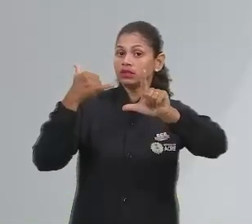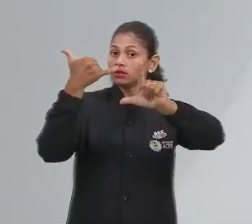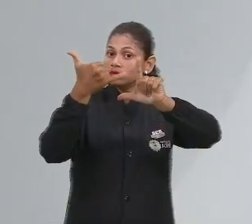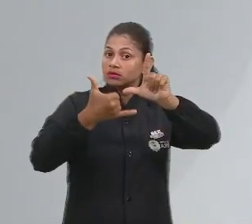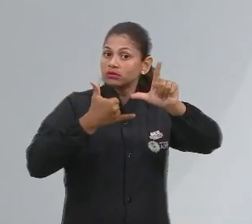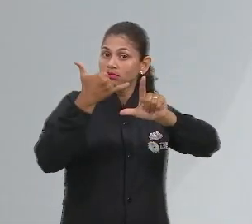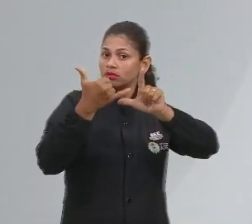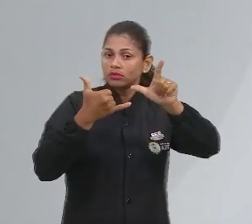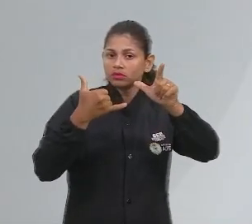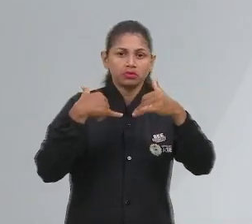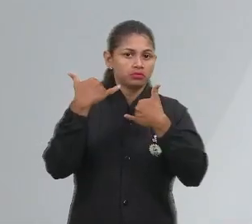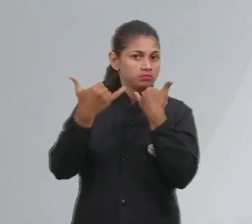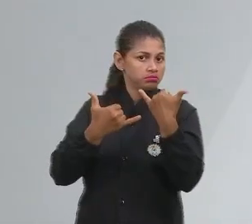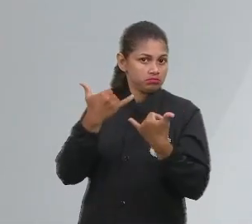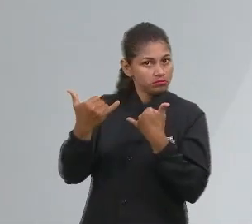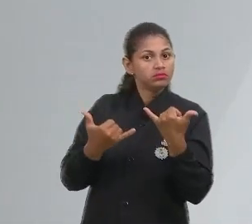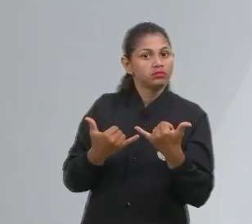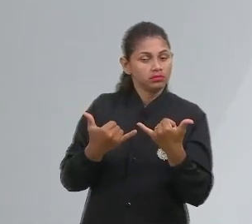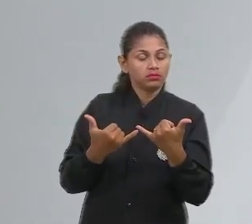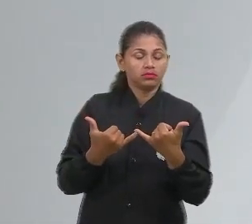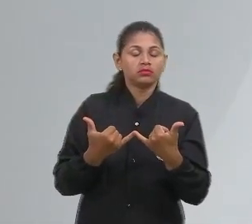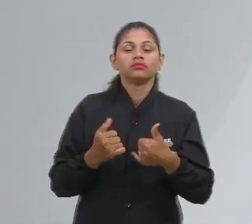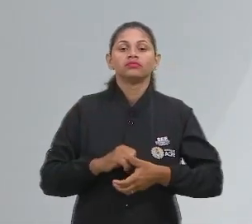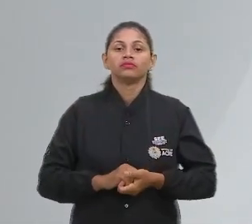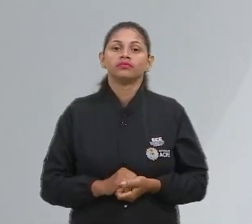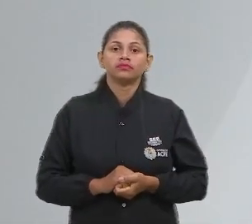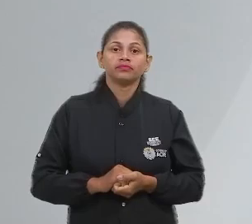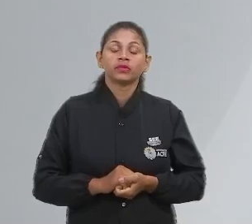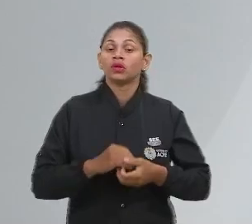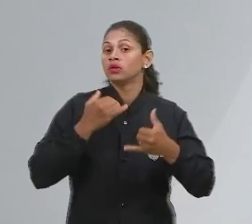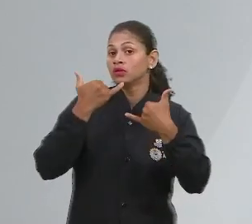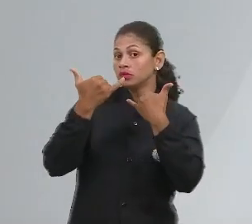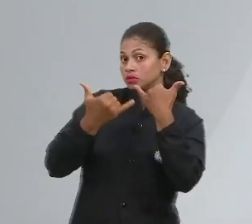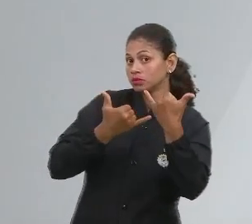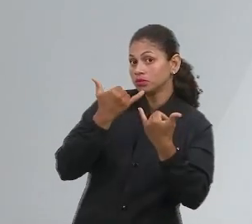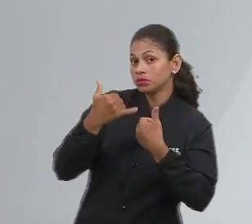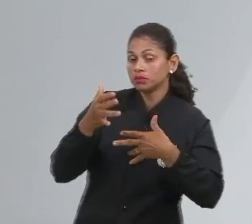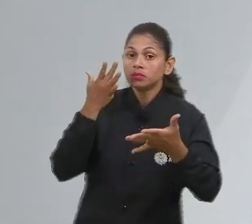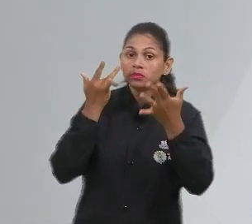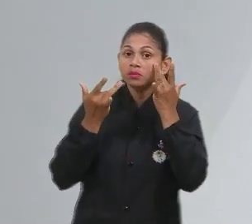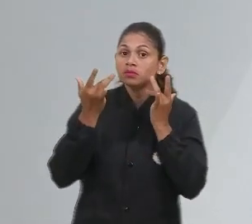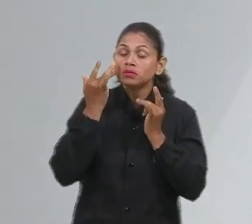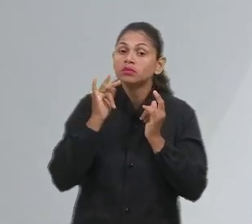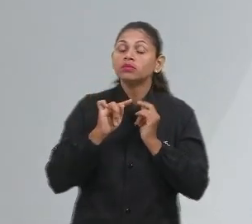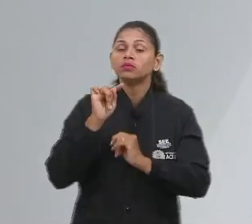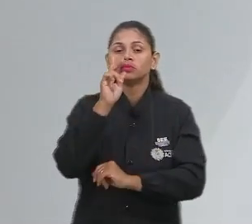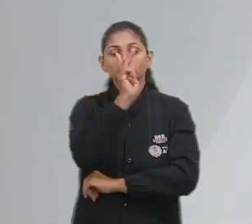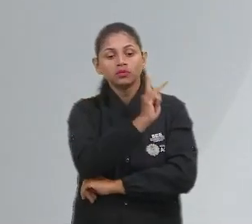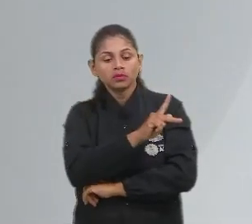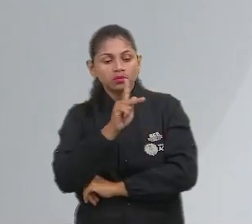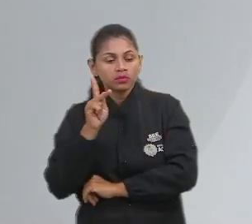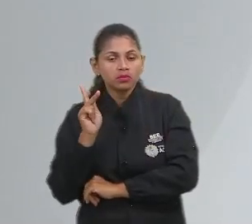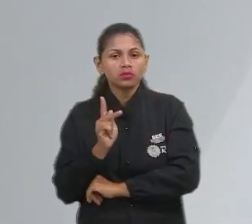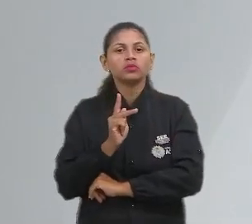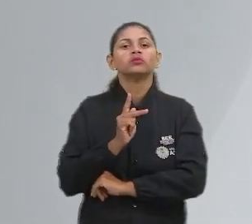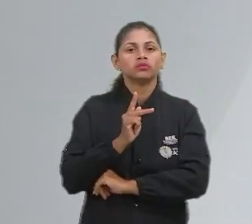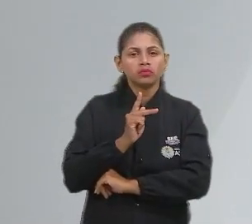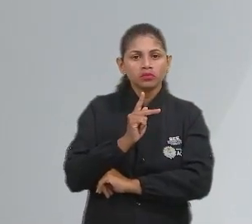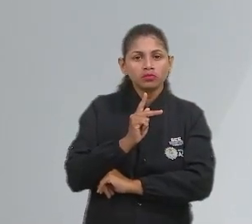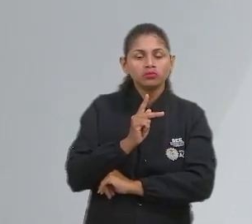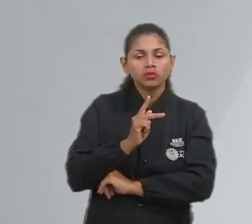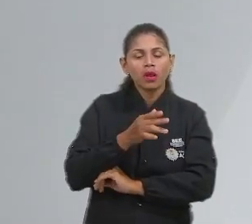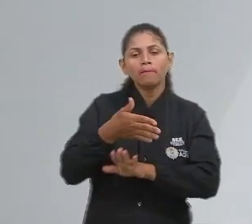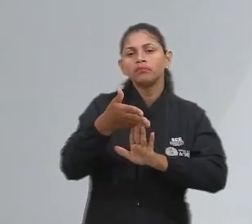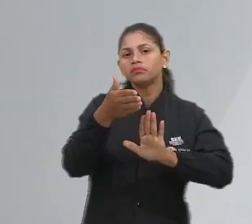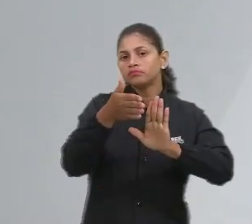certo? Então, jogo teatral é aquele tipo de jogo que geralmente o professor, né, ele propõe, né, que